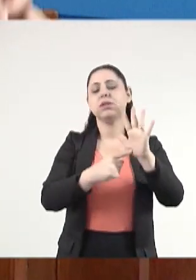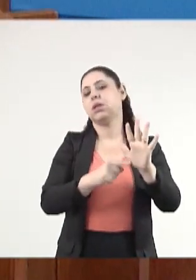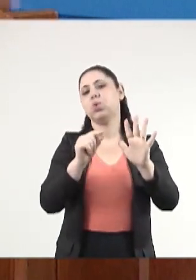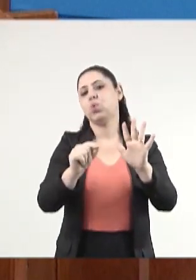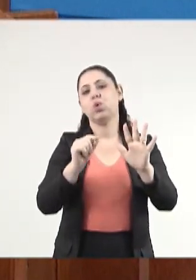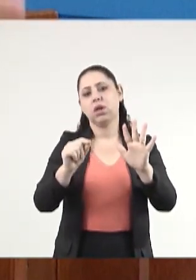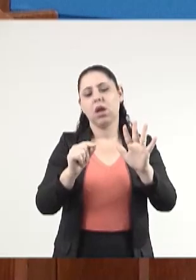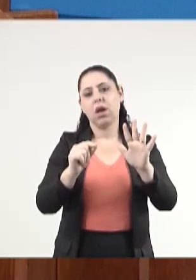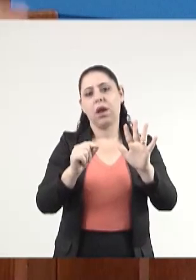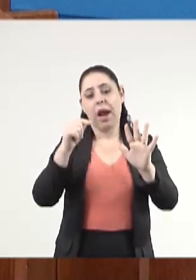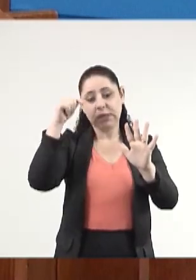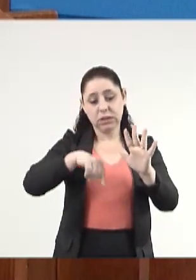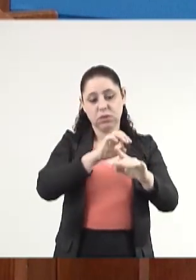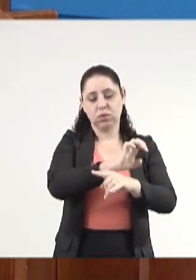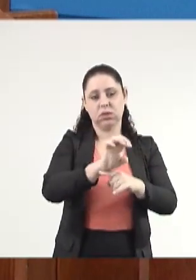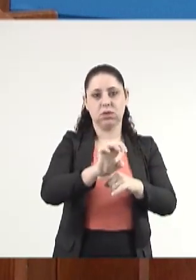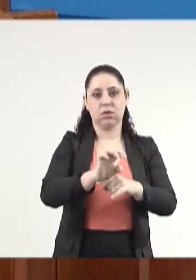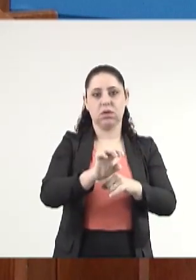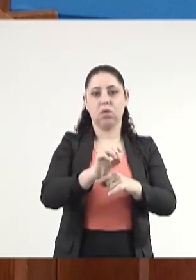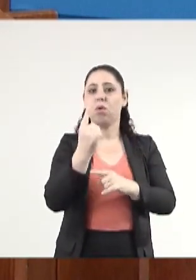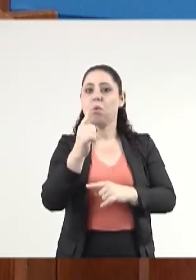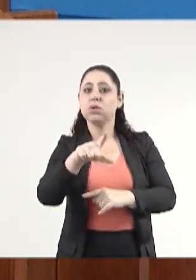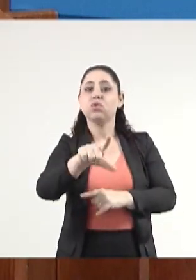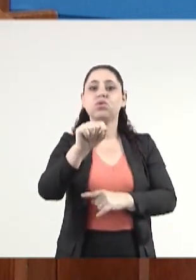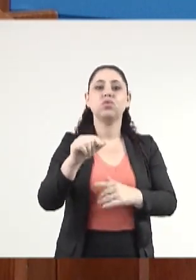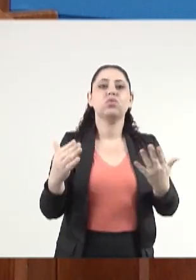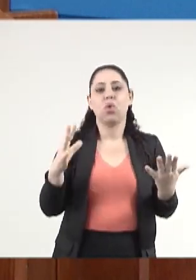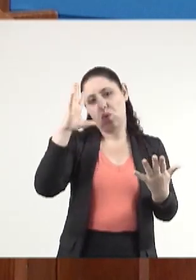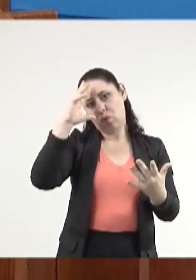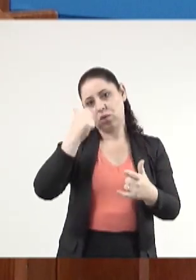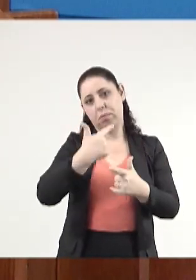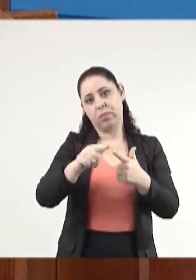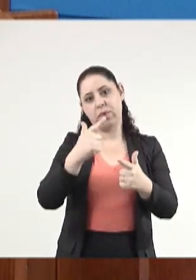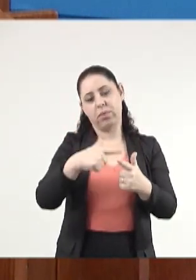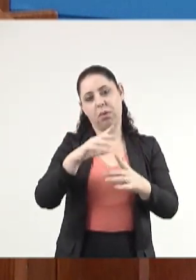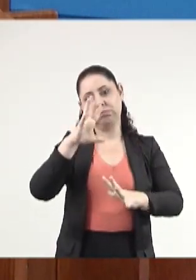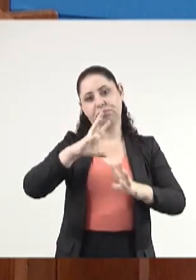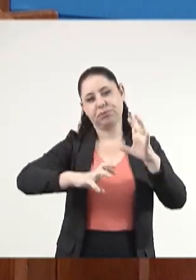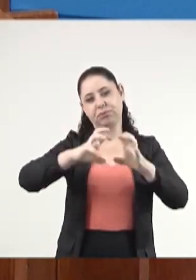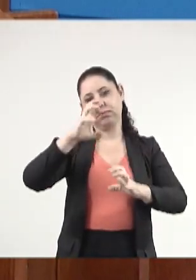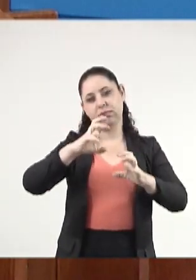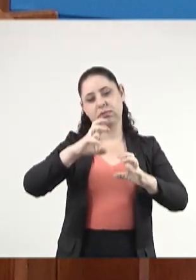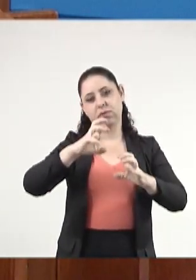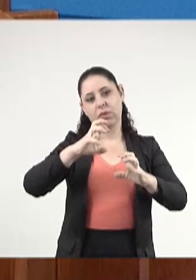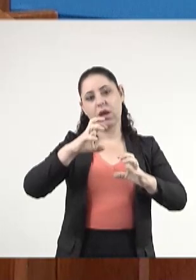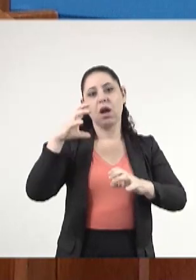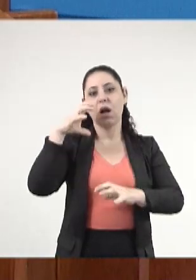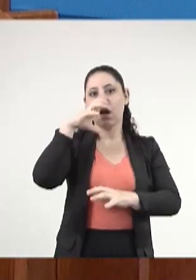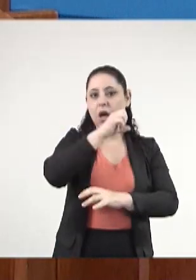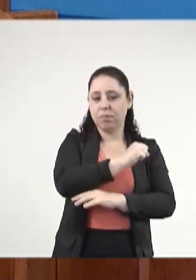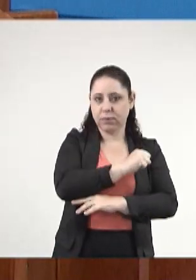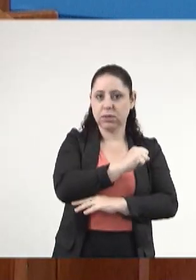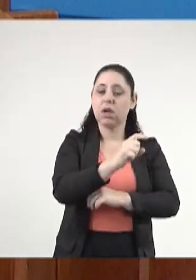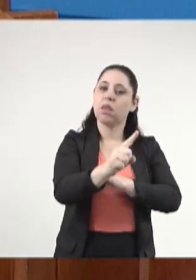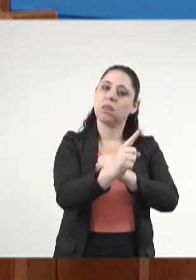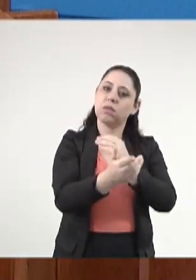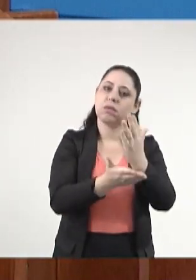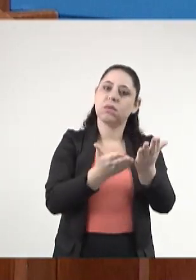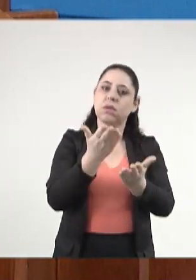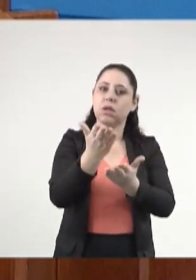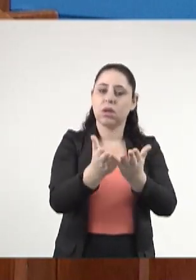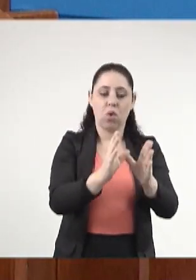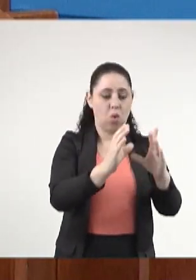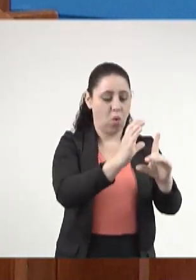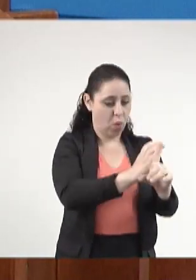apresentem ao Mato Grosso do Sul uma solução para esses conflitos, de forma a atender